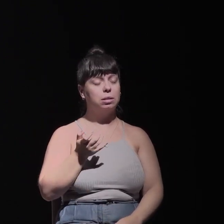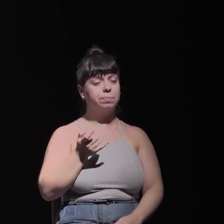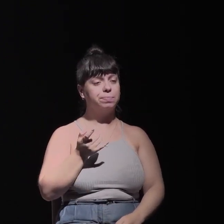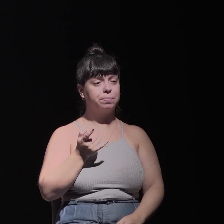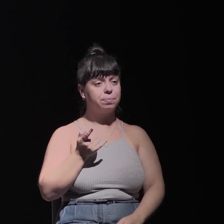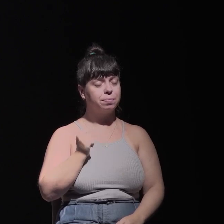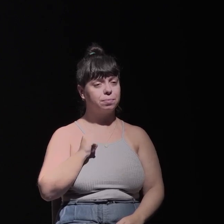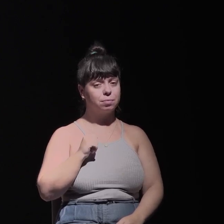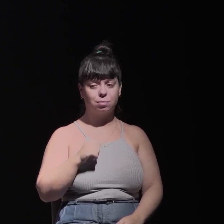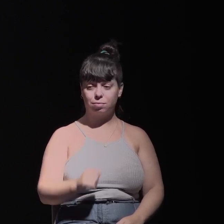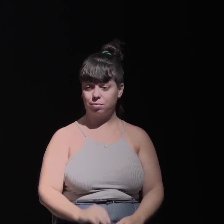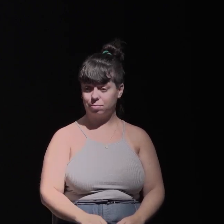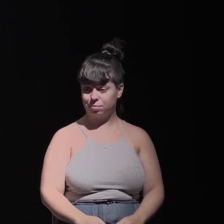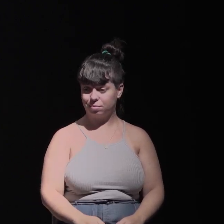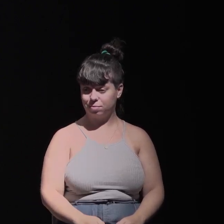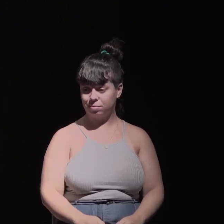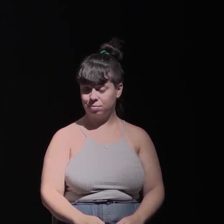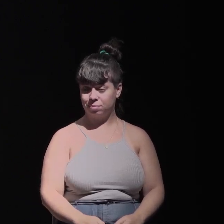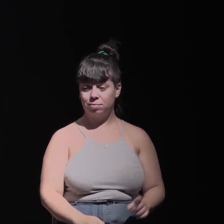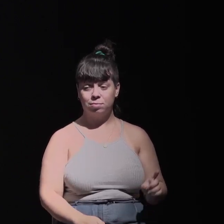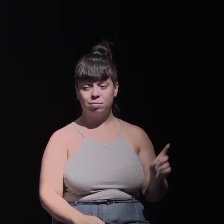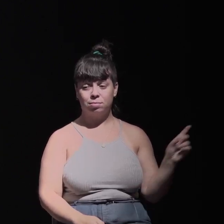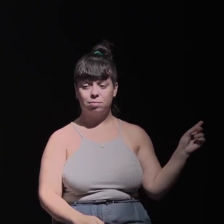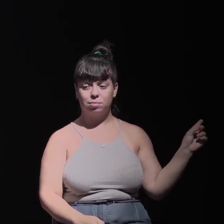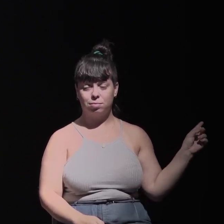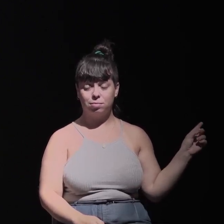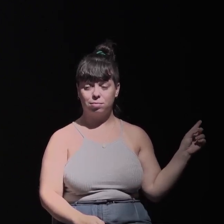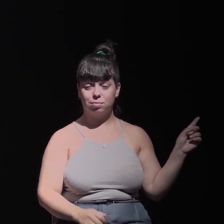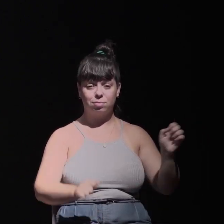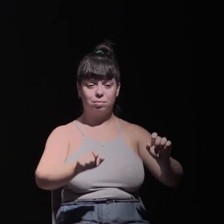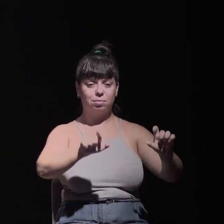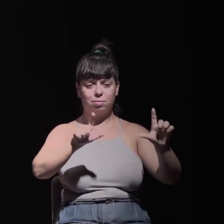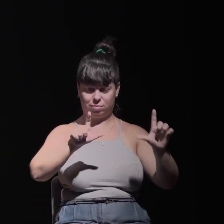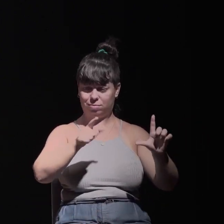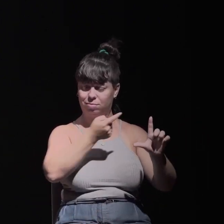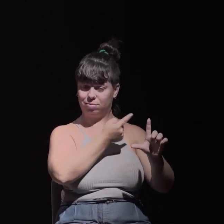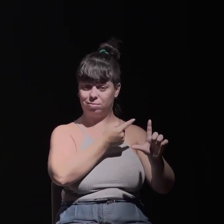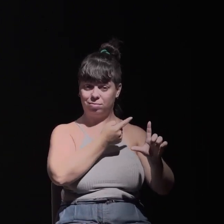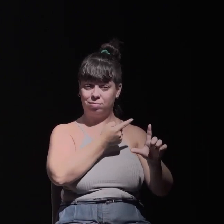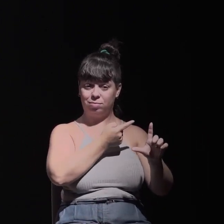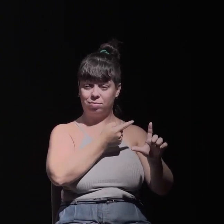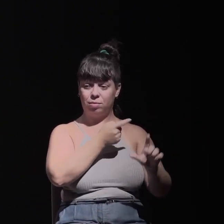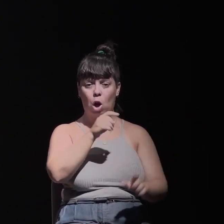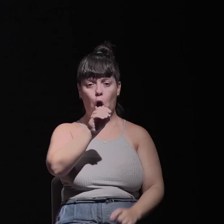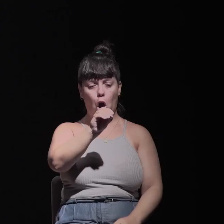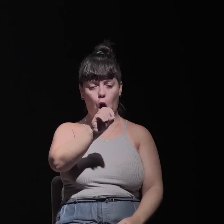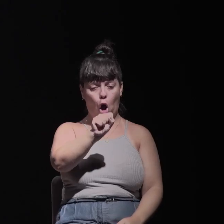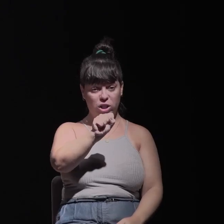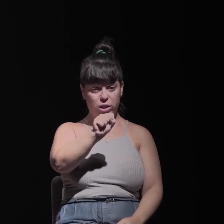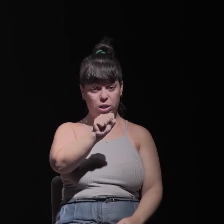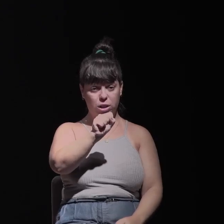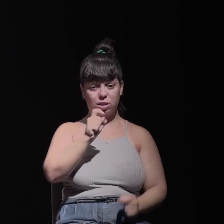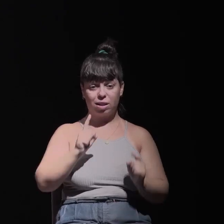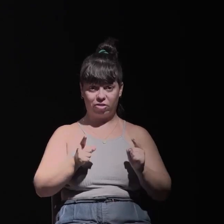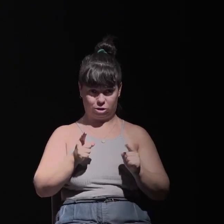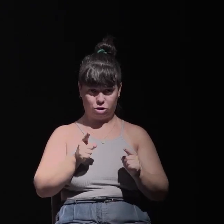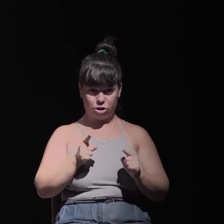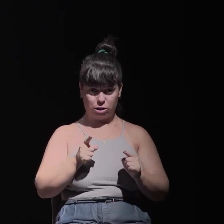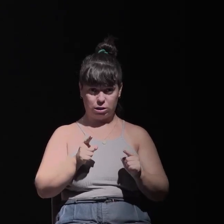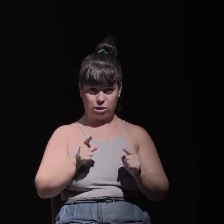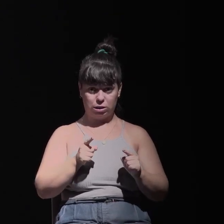aqui no menino, na projeção, está escrito os travestis, e mesmo